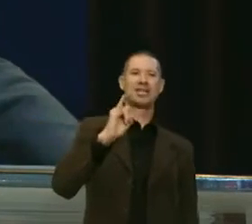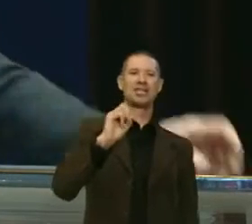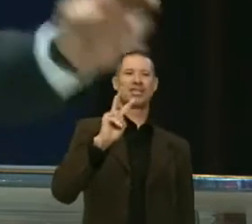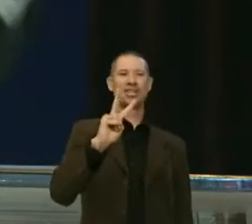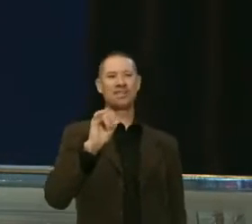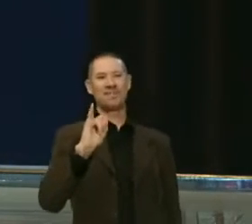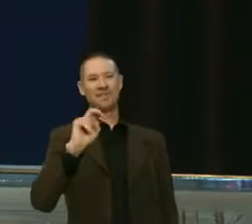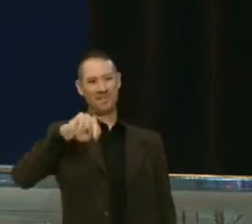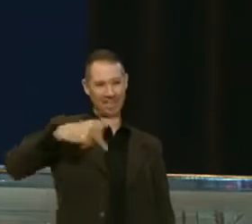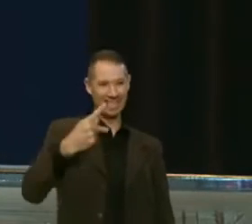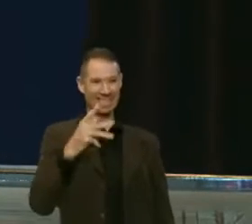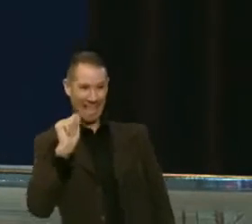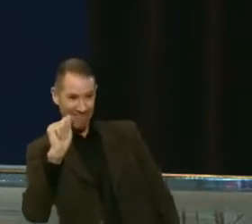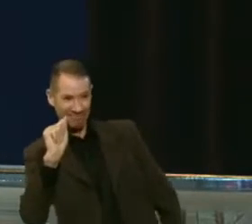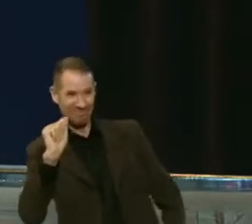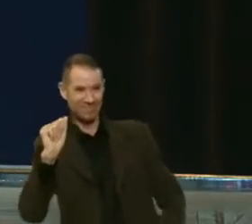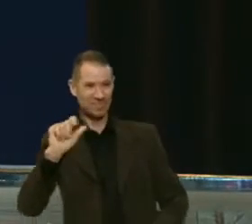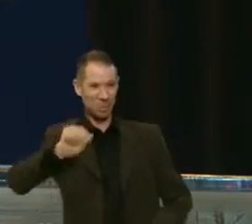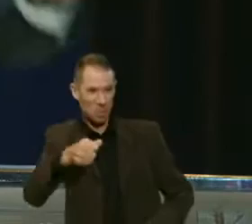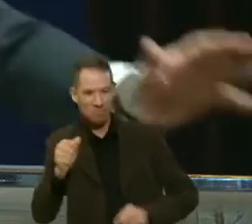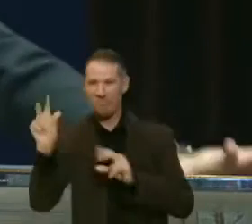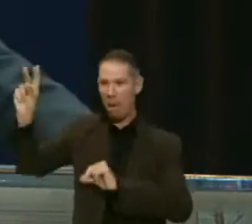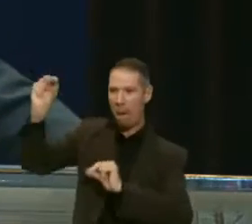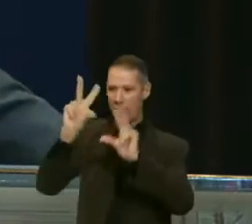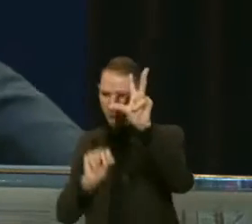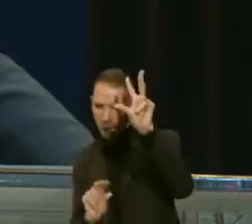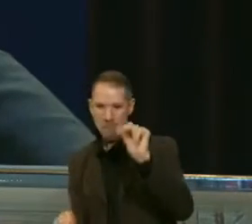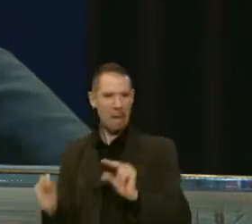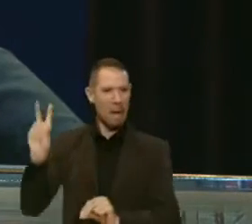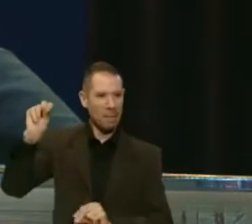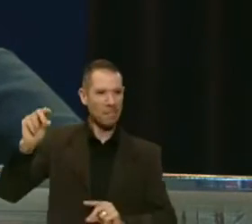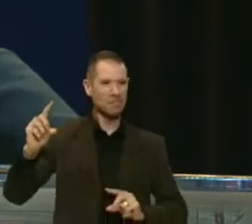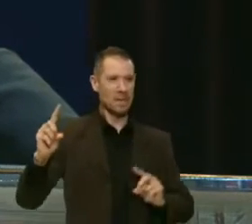mulher. Indo eles para o lugar de oração.